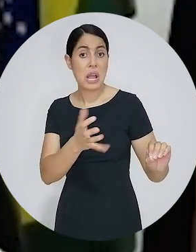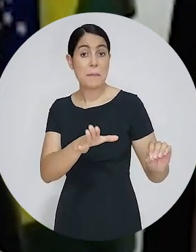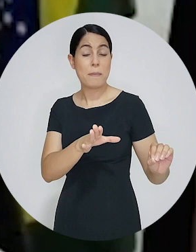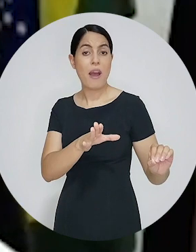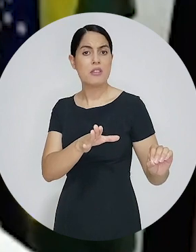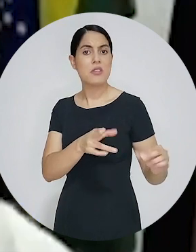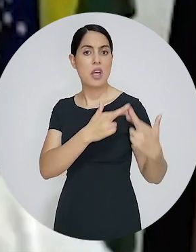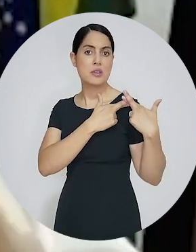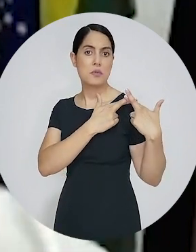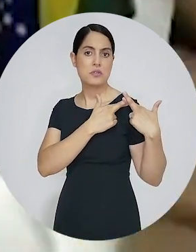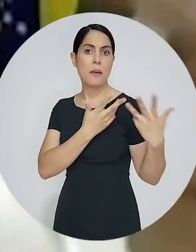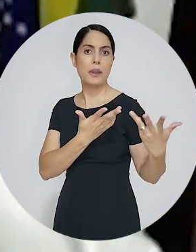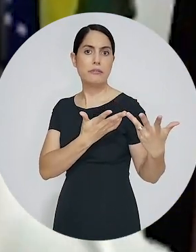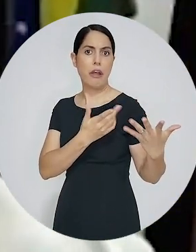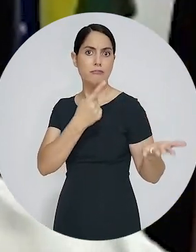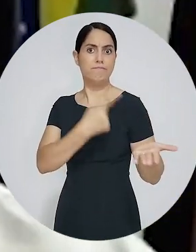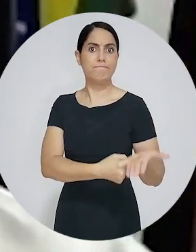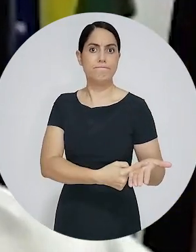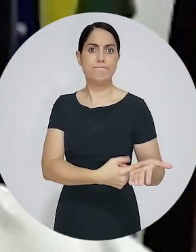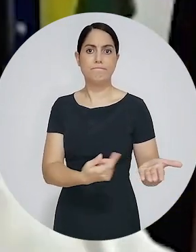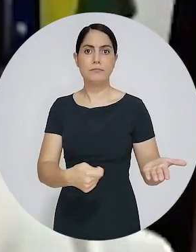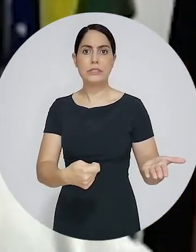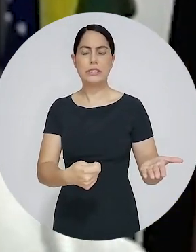o resultado. E nenhum